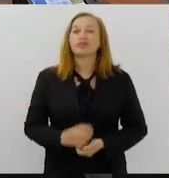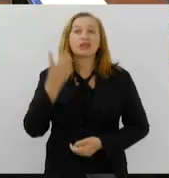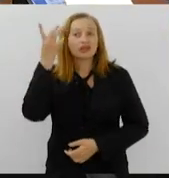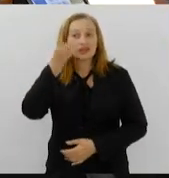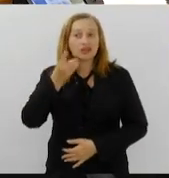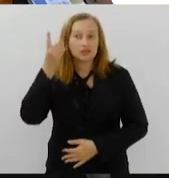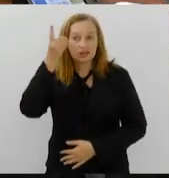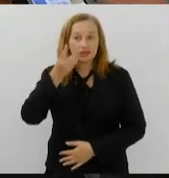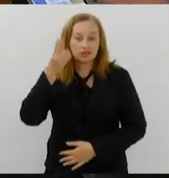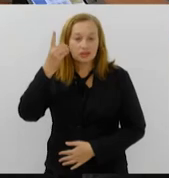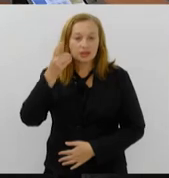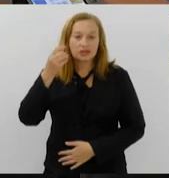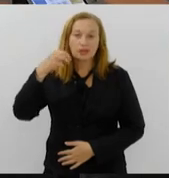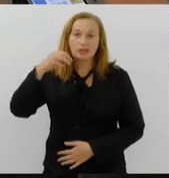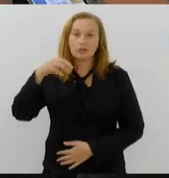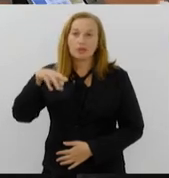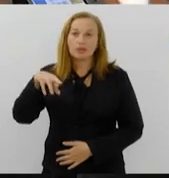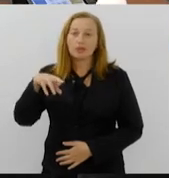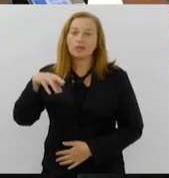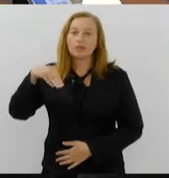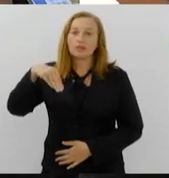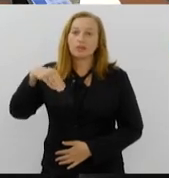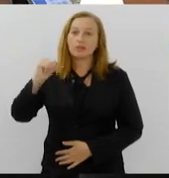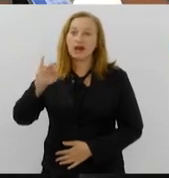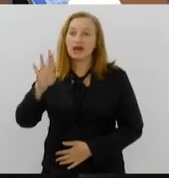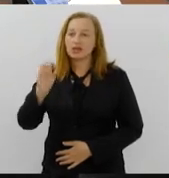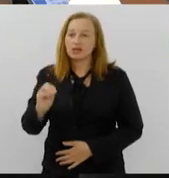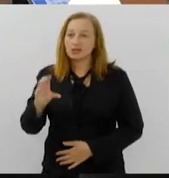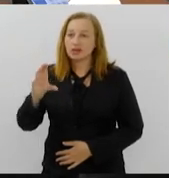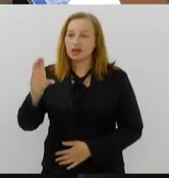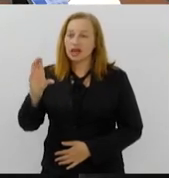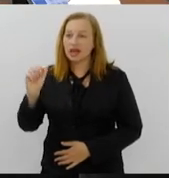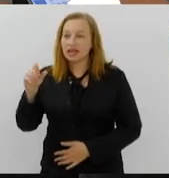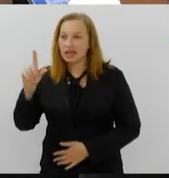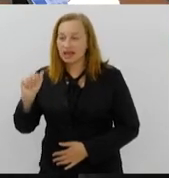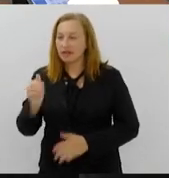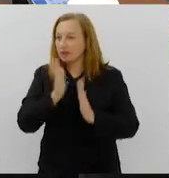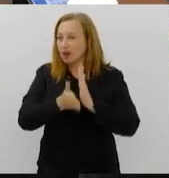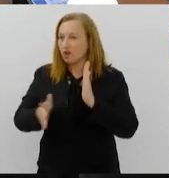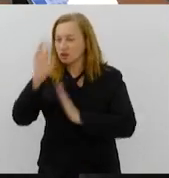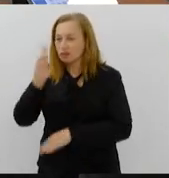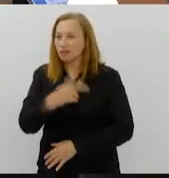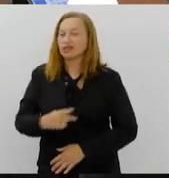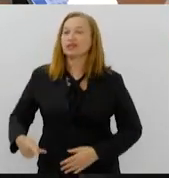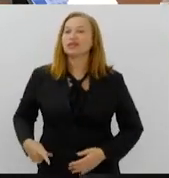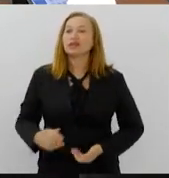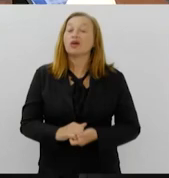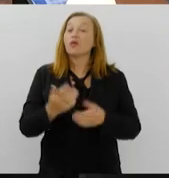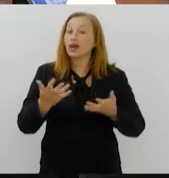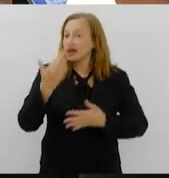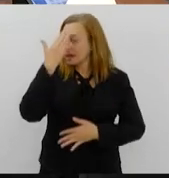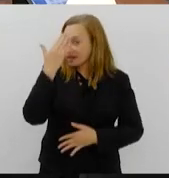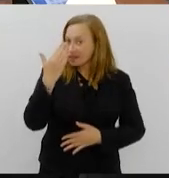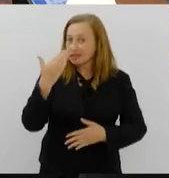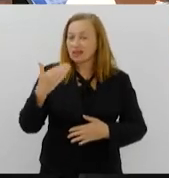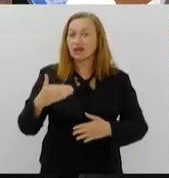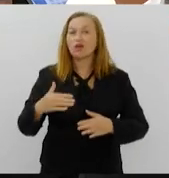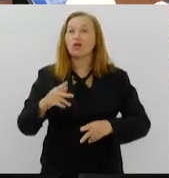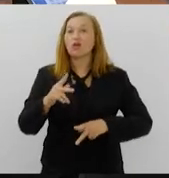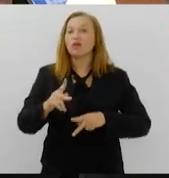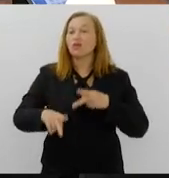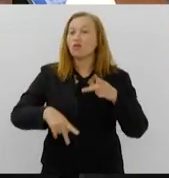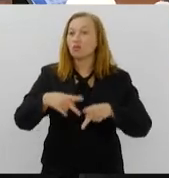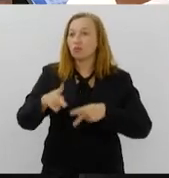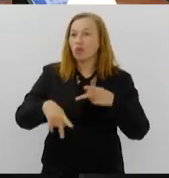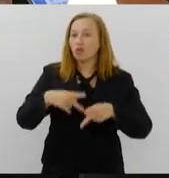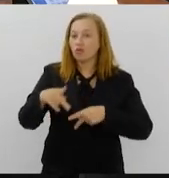Deputado Márcio Canela, por gentileza. Pela ordem, senhor presidente. Senhor presidente, eu quero agradecer à população de Belford Roxo